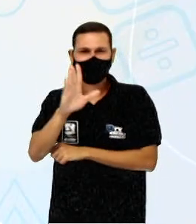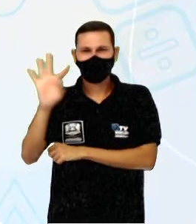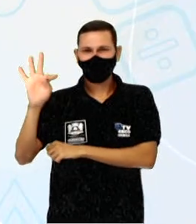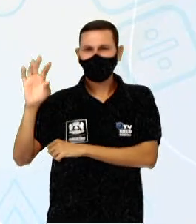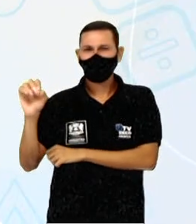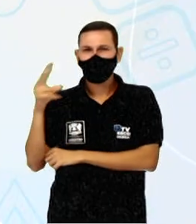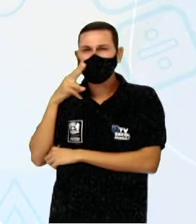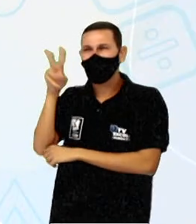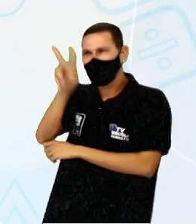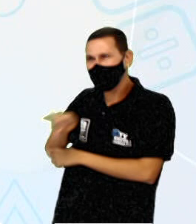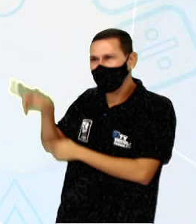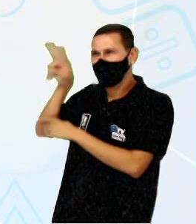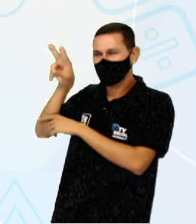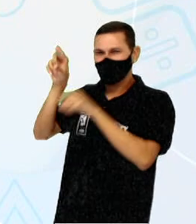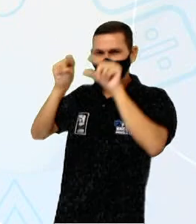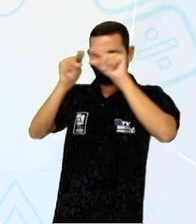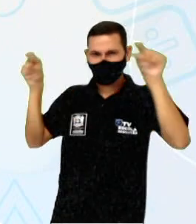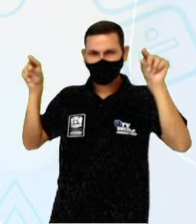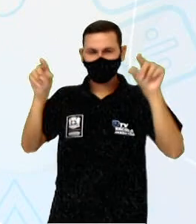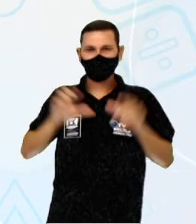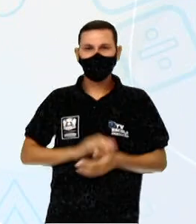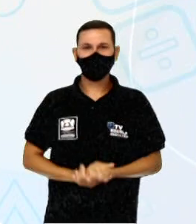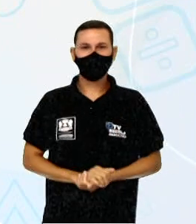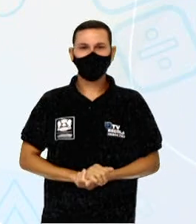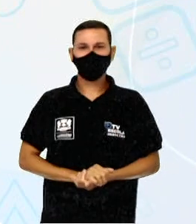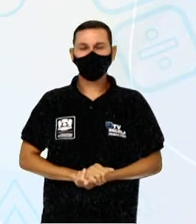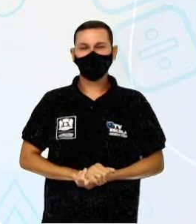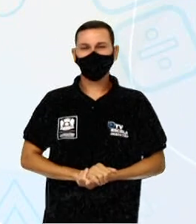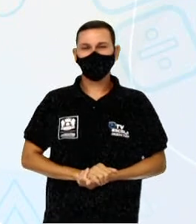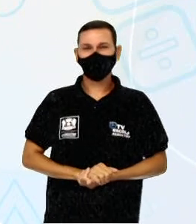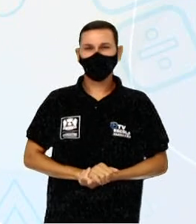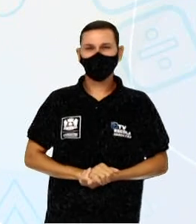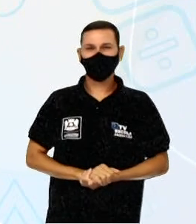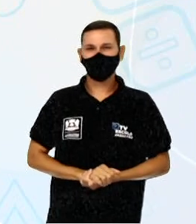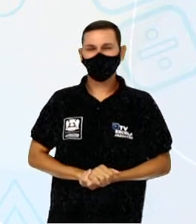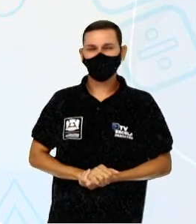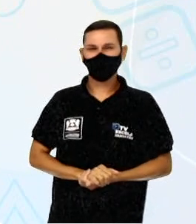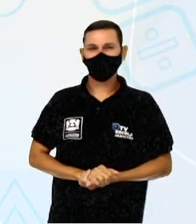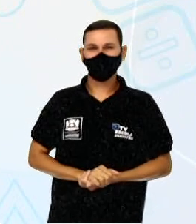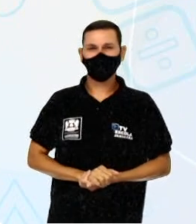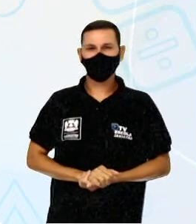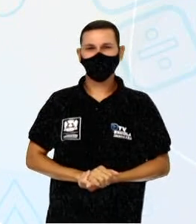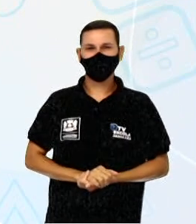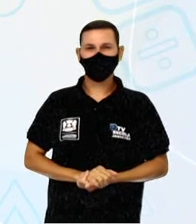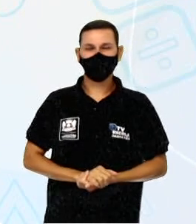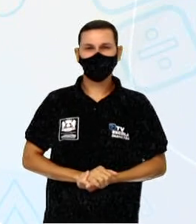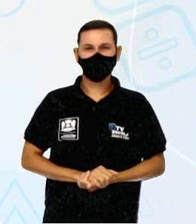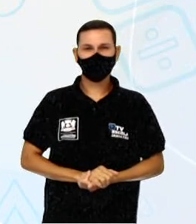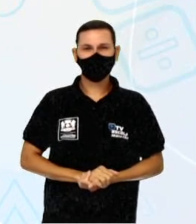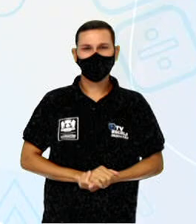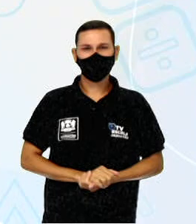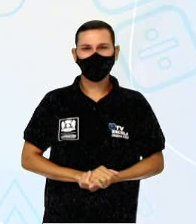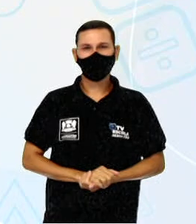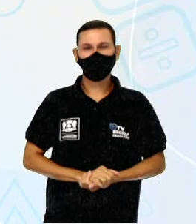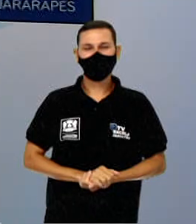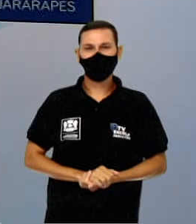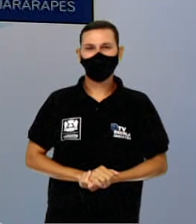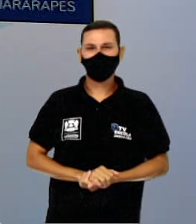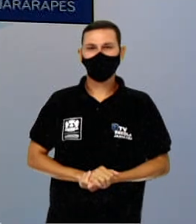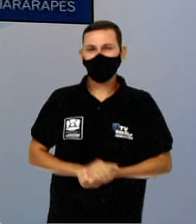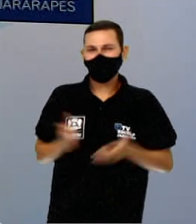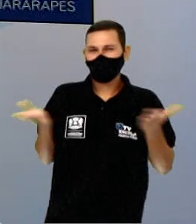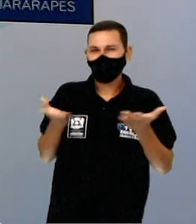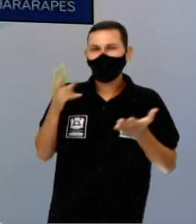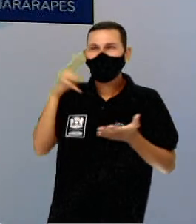em shots and Universe I am going to be and Jennifer certo em segundo caso aqui